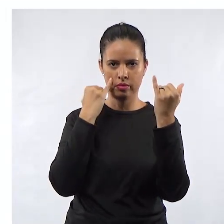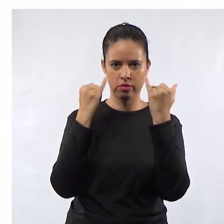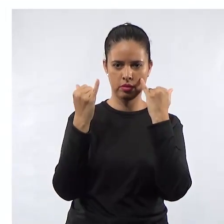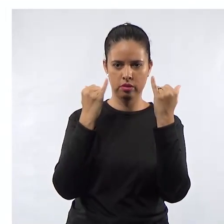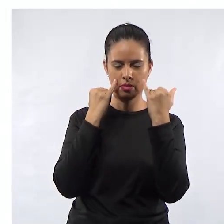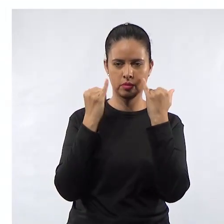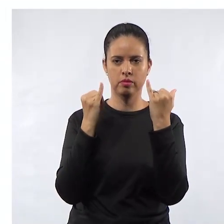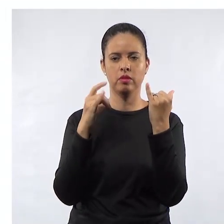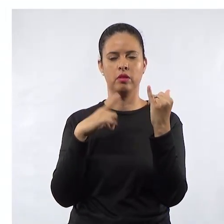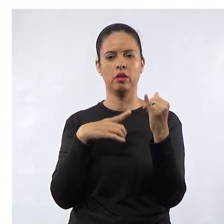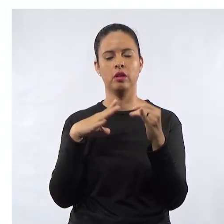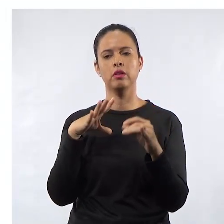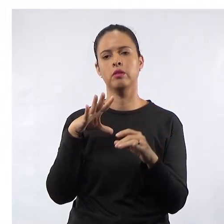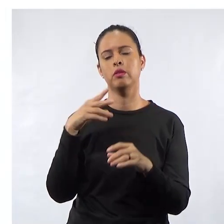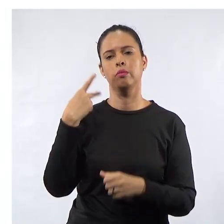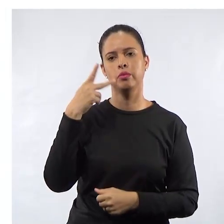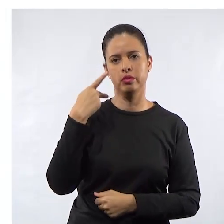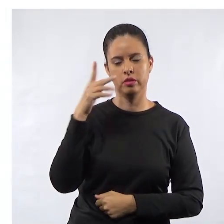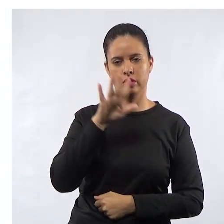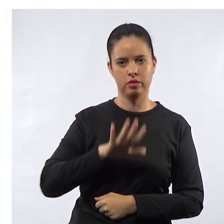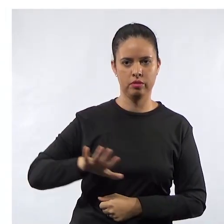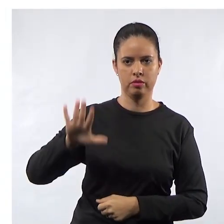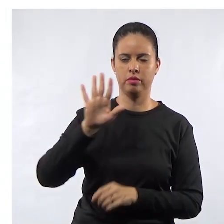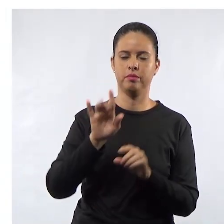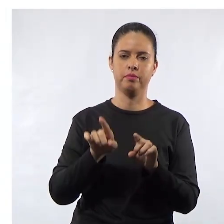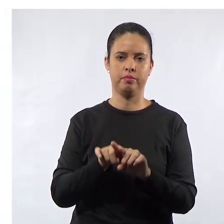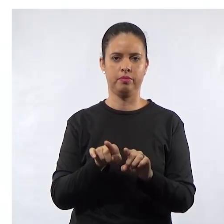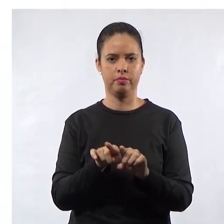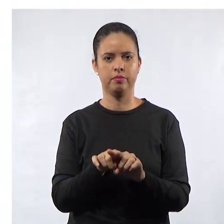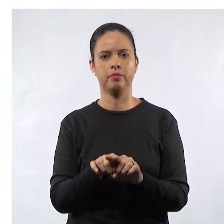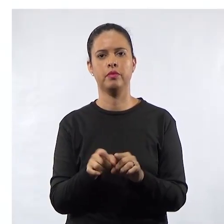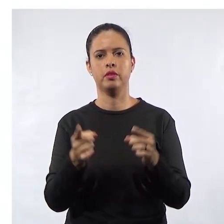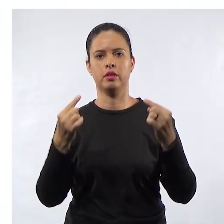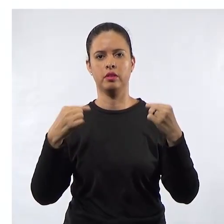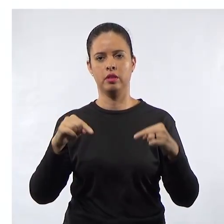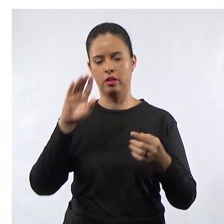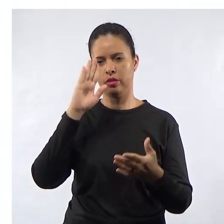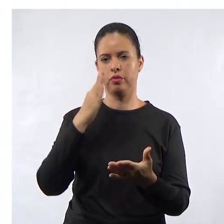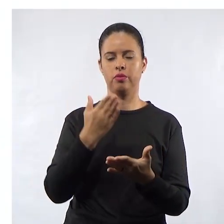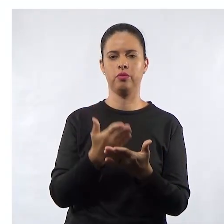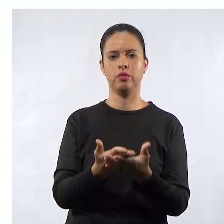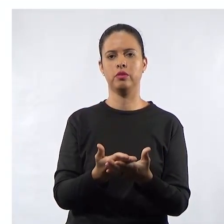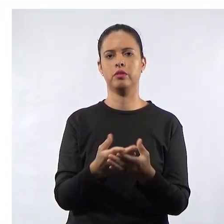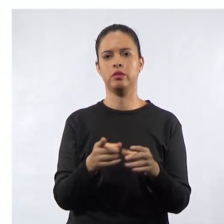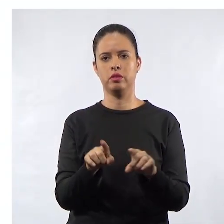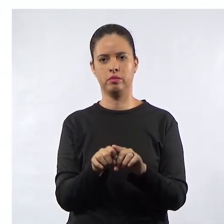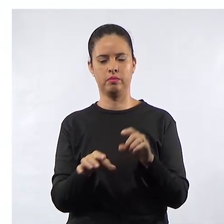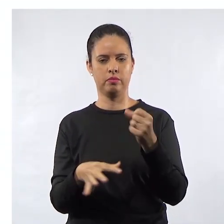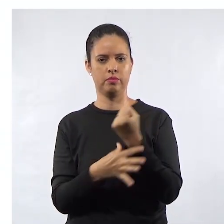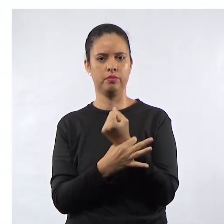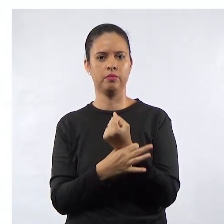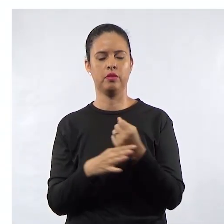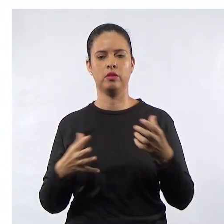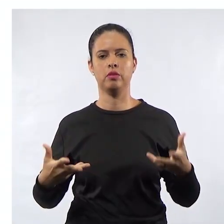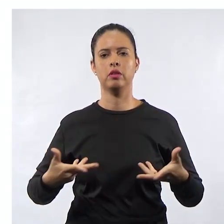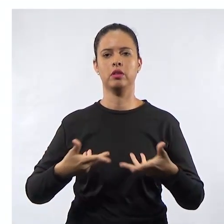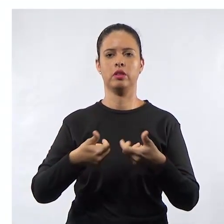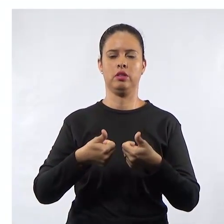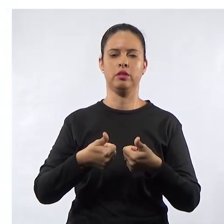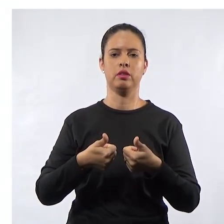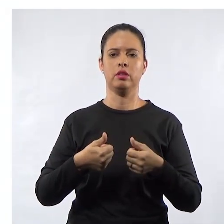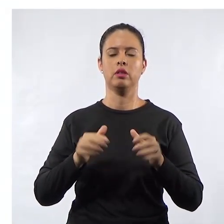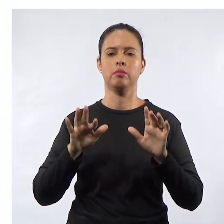e da informação, que nós já vimos, inclusive, que ele está lá na política nacional também, tá? Temos o princípio da confiança ou o princípio